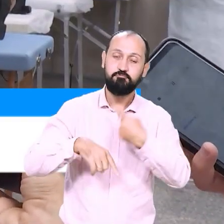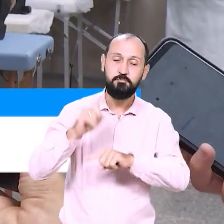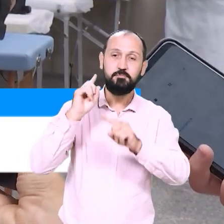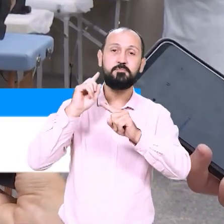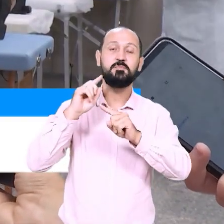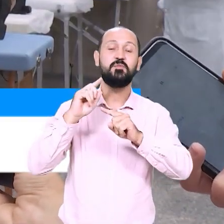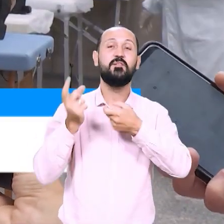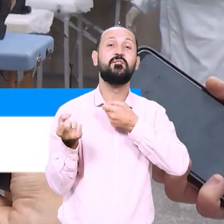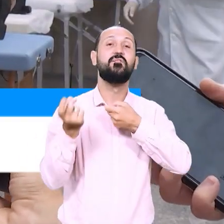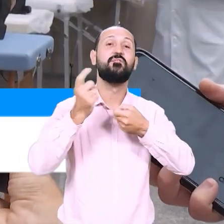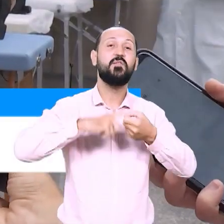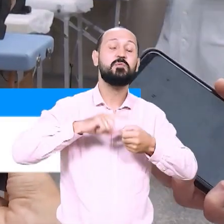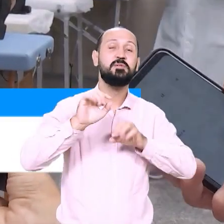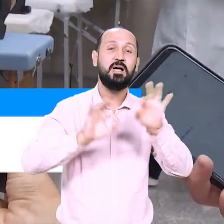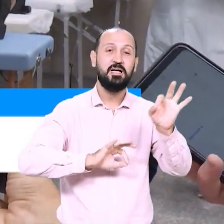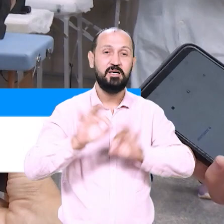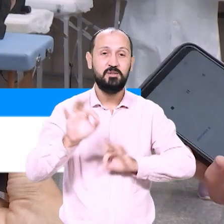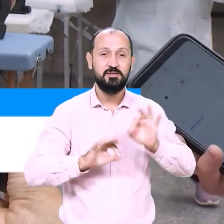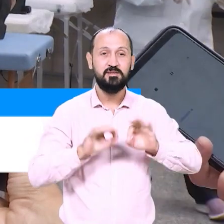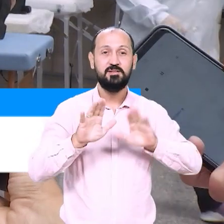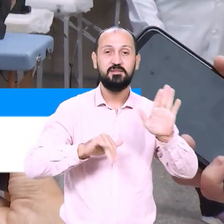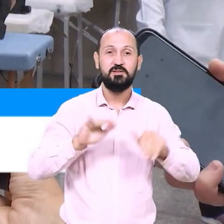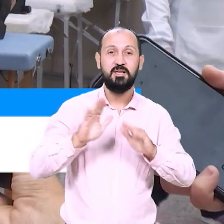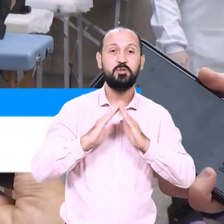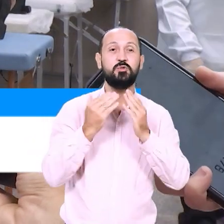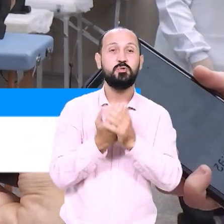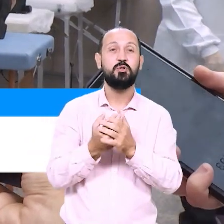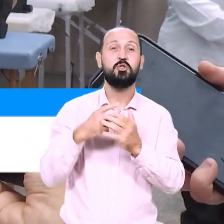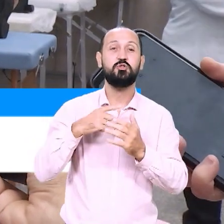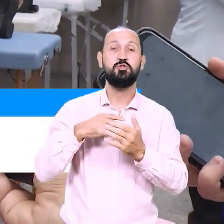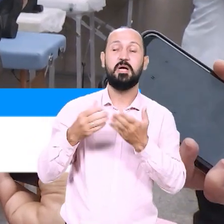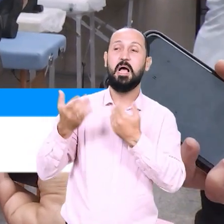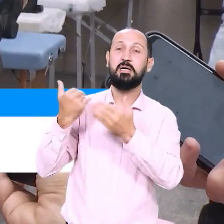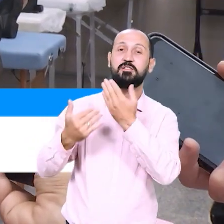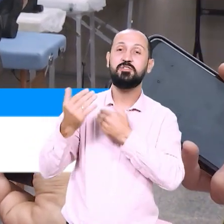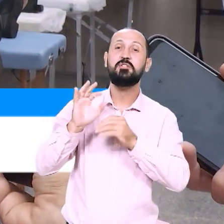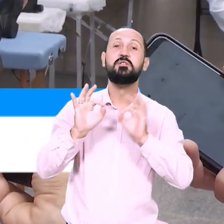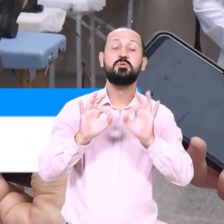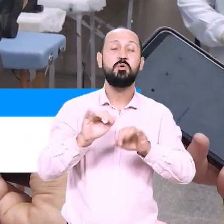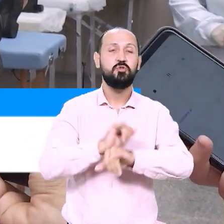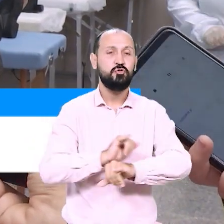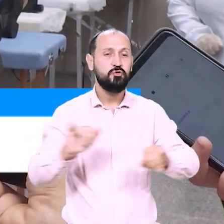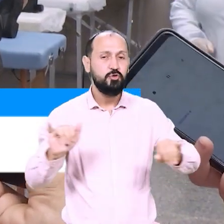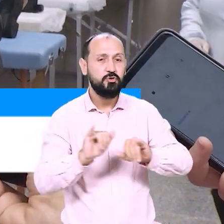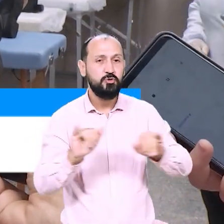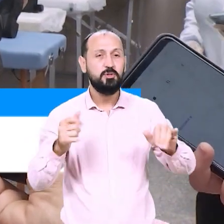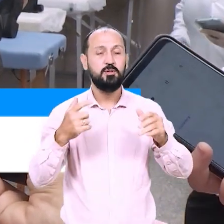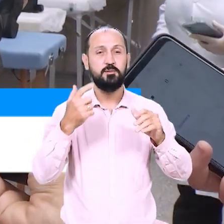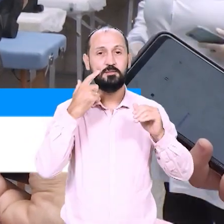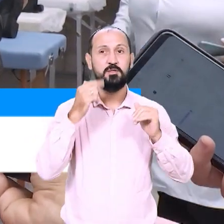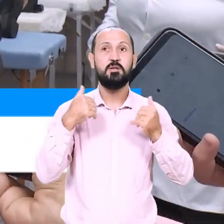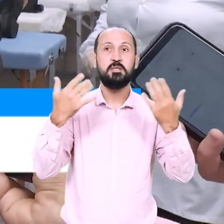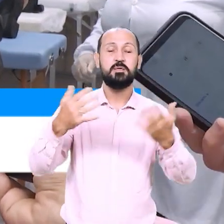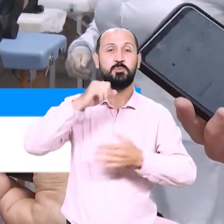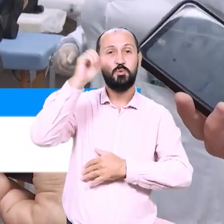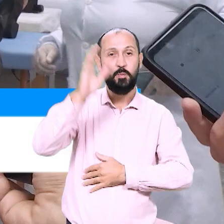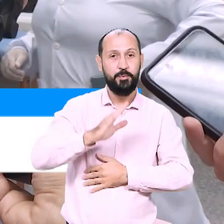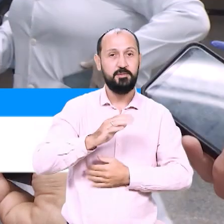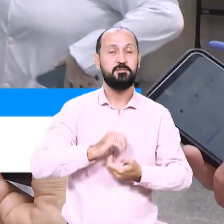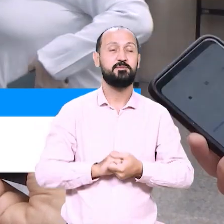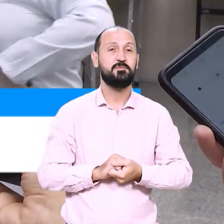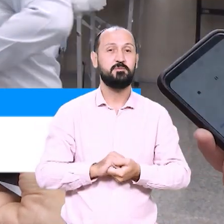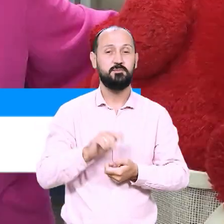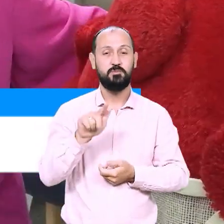um pulo muito grande e vai voltar àquela origem que a escola tinha de ser divulgada a nível até